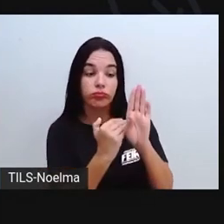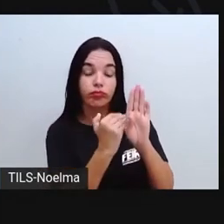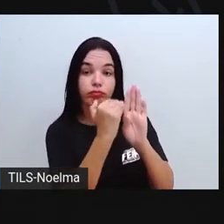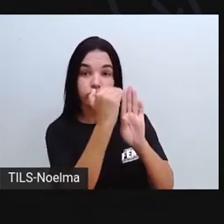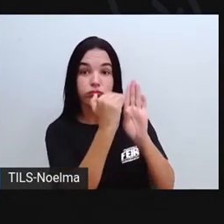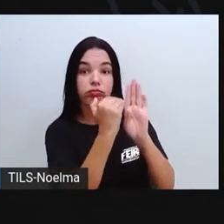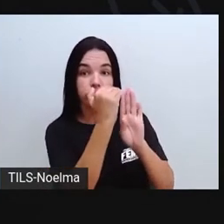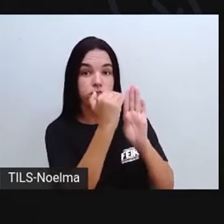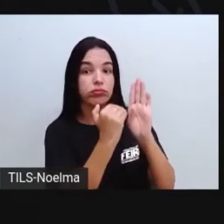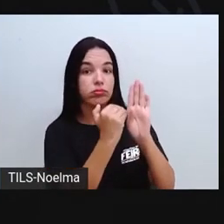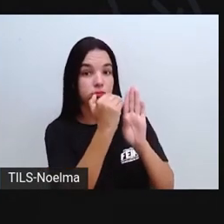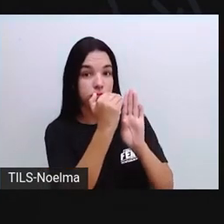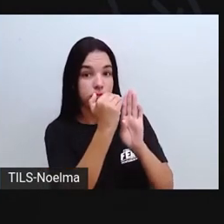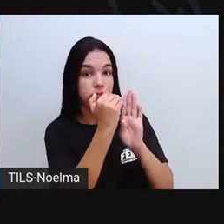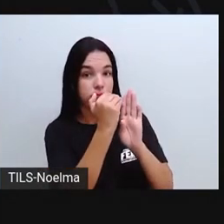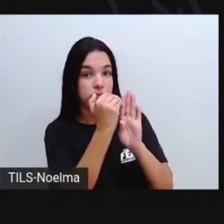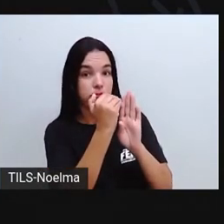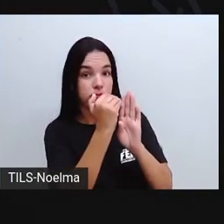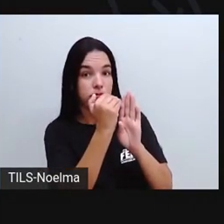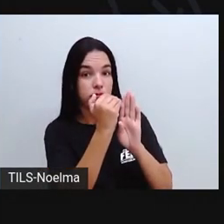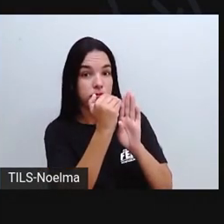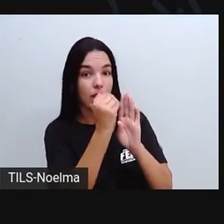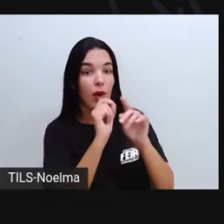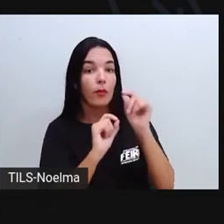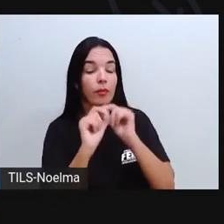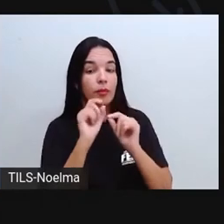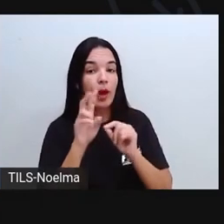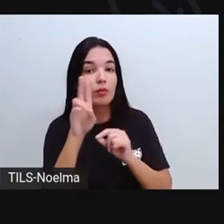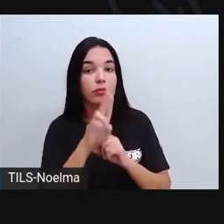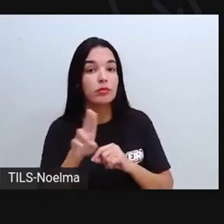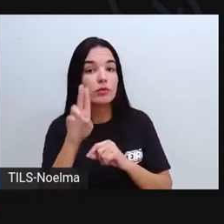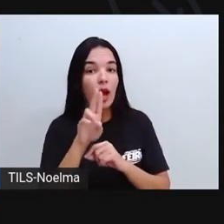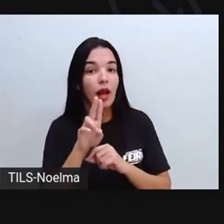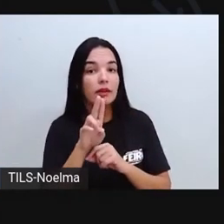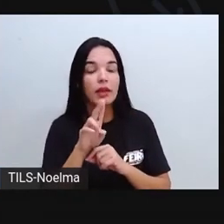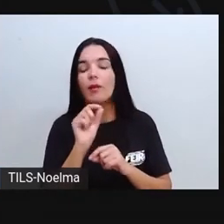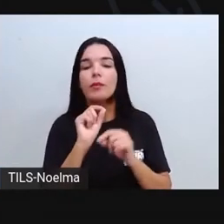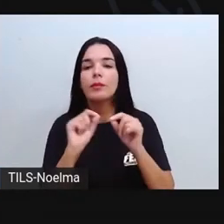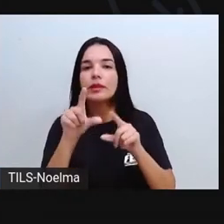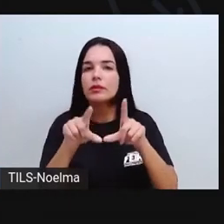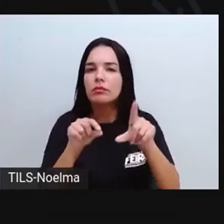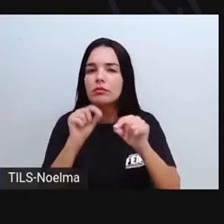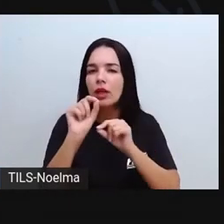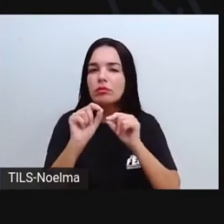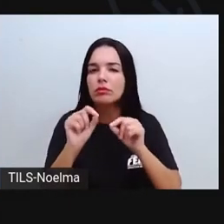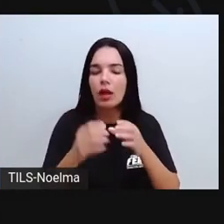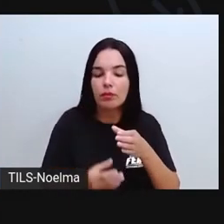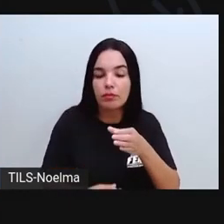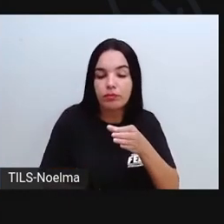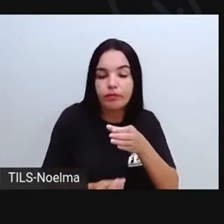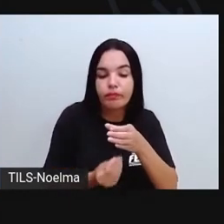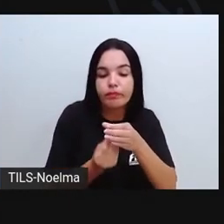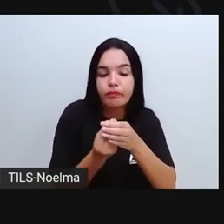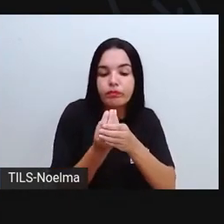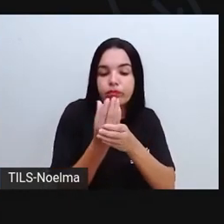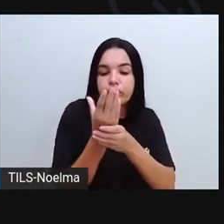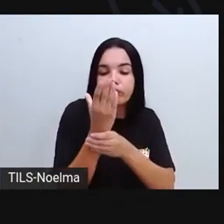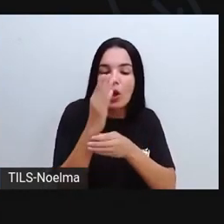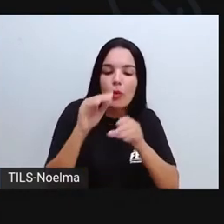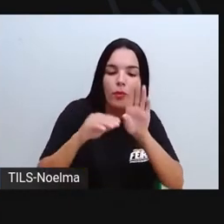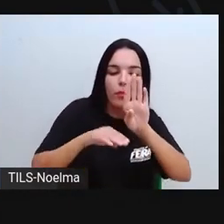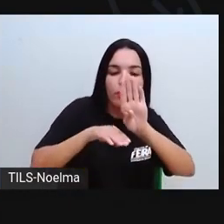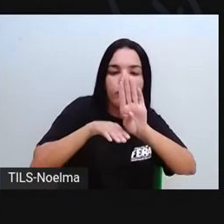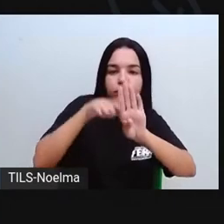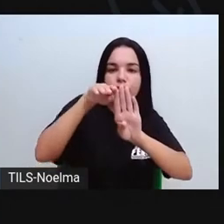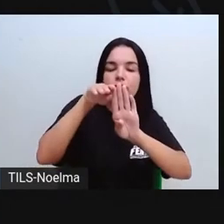de capacidade, as medidas de capacidade, elas são utilizadas para poder definir o volume no interior de um recipiente, né? Então, quando a gente vai no